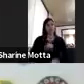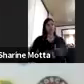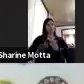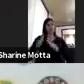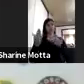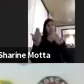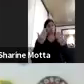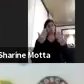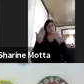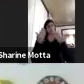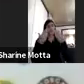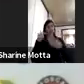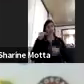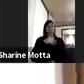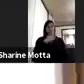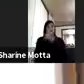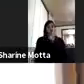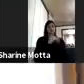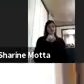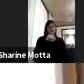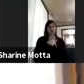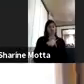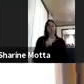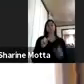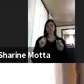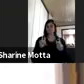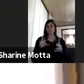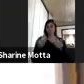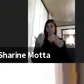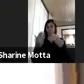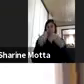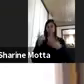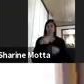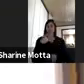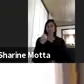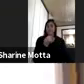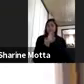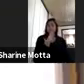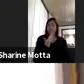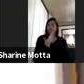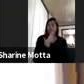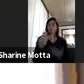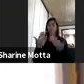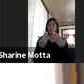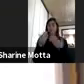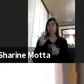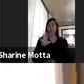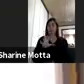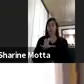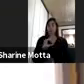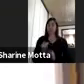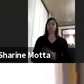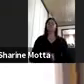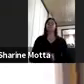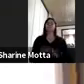estamos no céu, com certeza. Comparando com esse, estamos muito bem. Claro. Então, às vezes, o desejo de conhecer novas culturas, que é uma